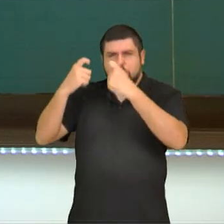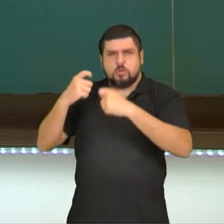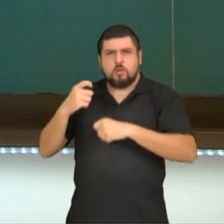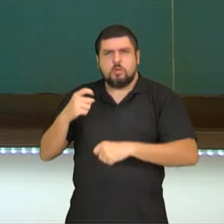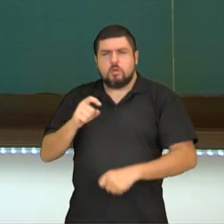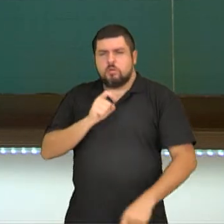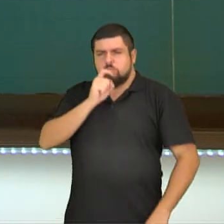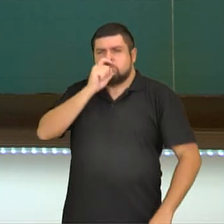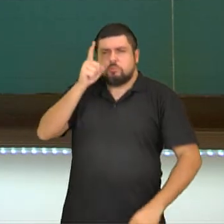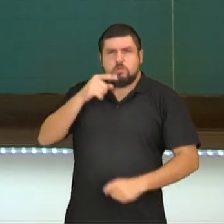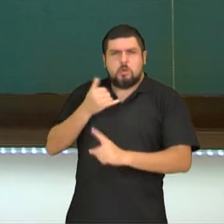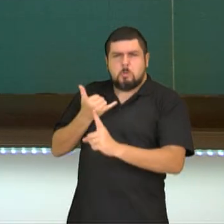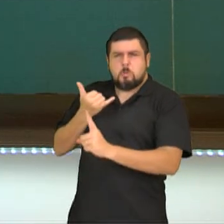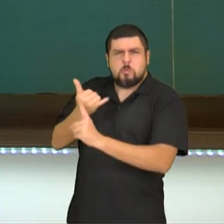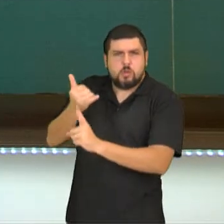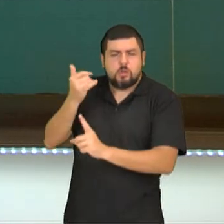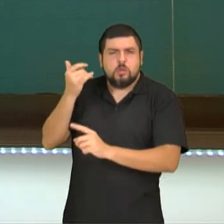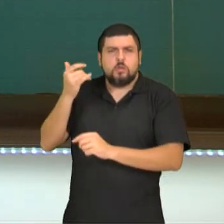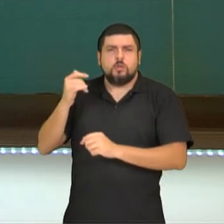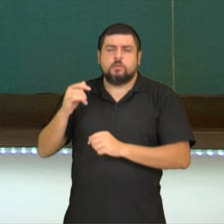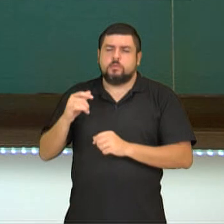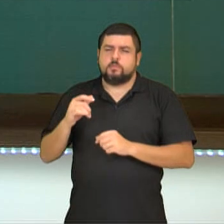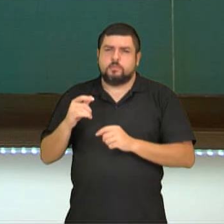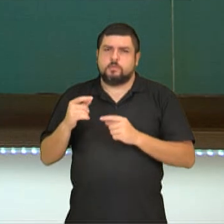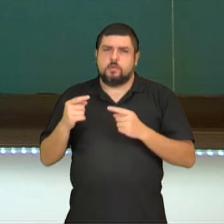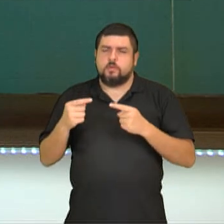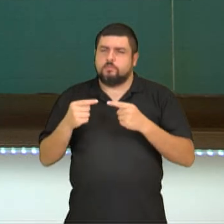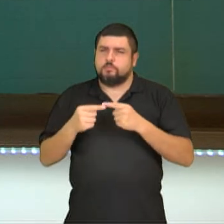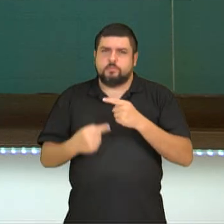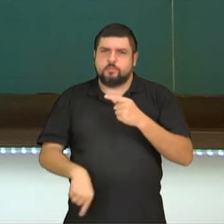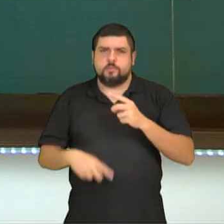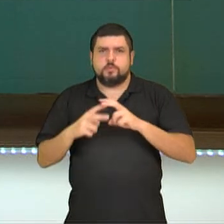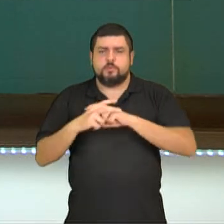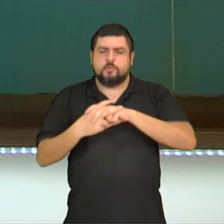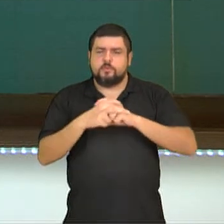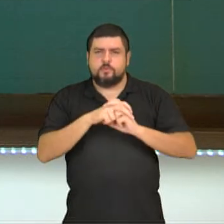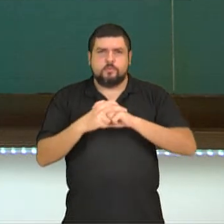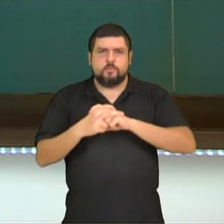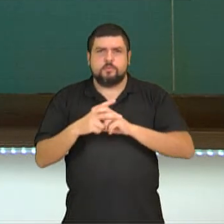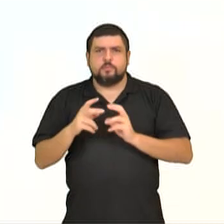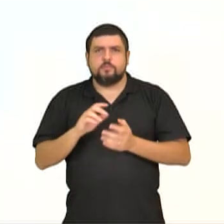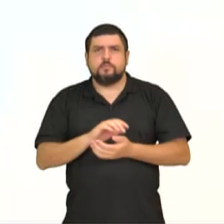em alguém. Isso é totalmente contrário à filosofia das lutas. Tá?